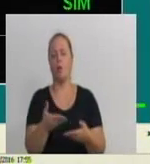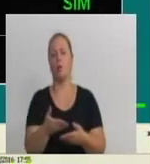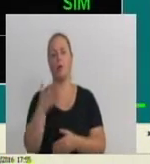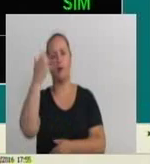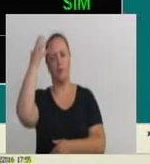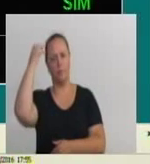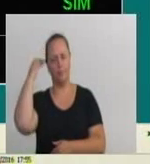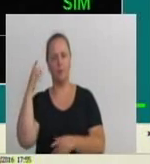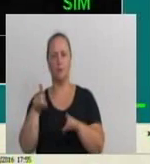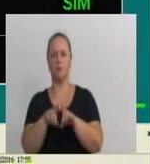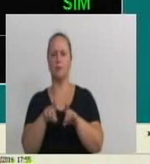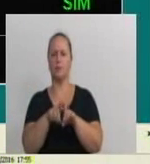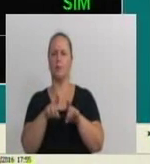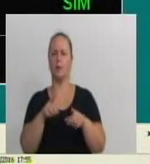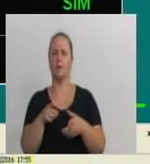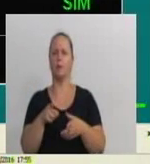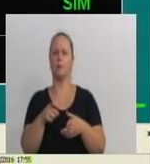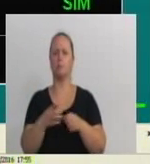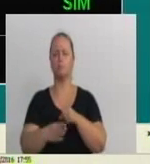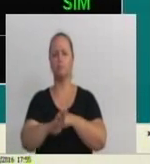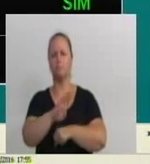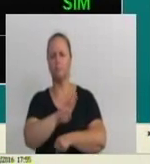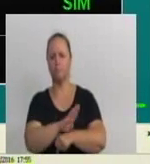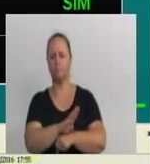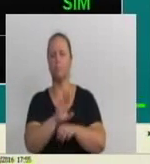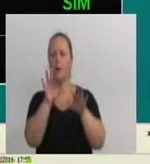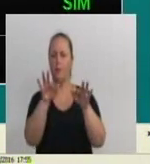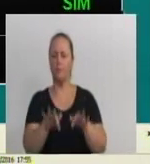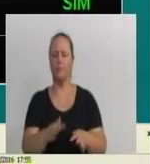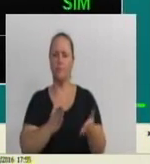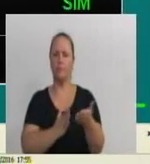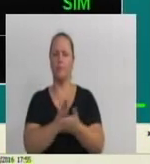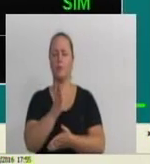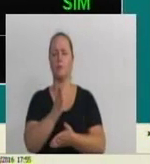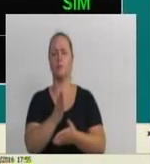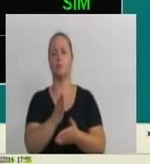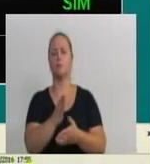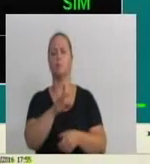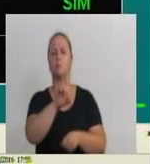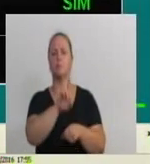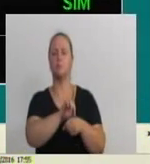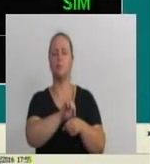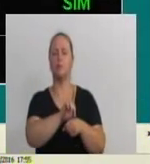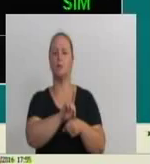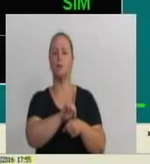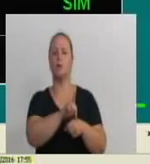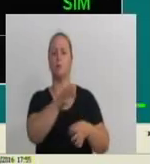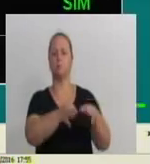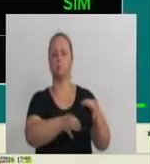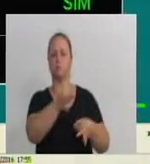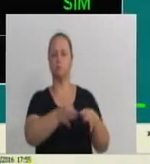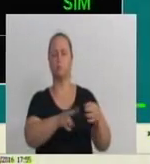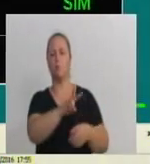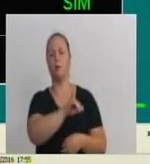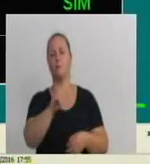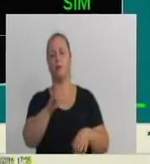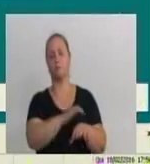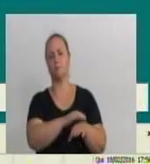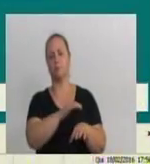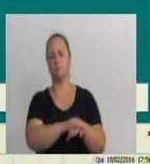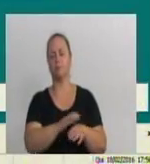já saiu. Encerrada a votação, aprovados, e a diretoria legislativa para providências.